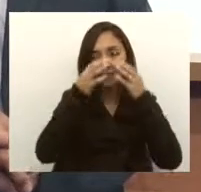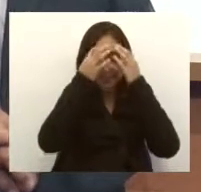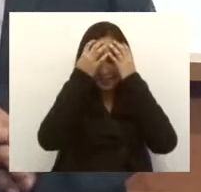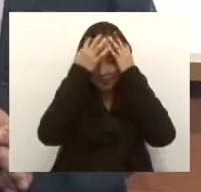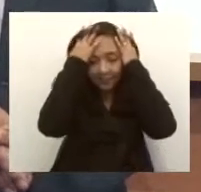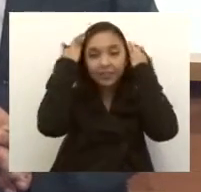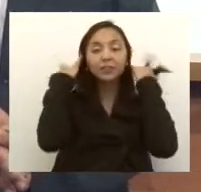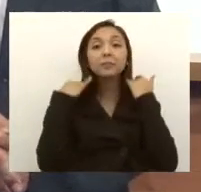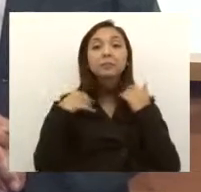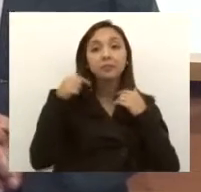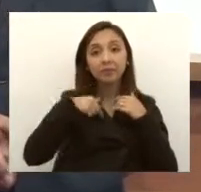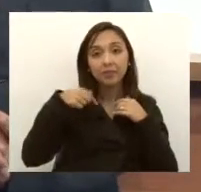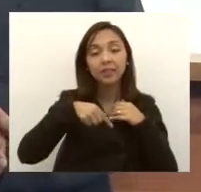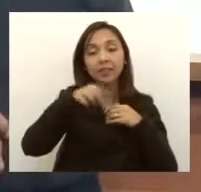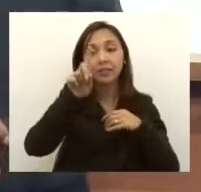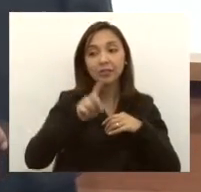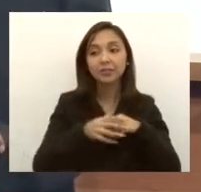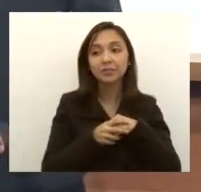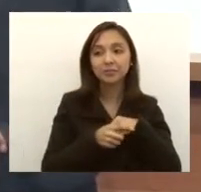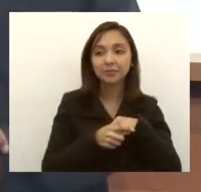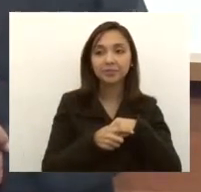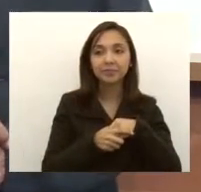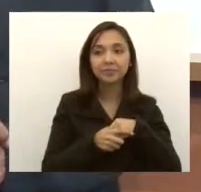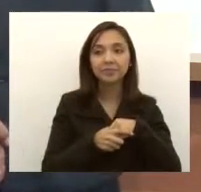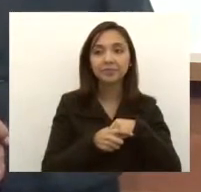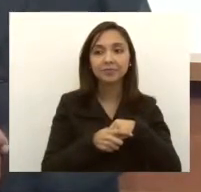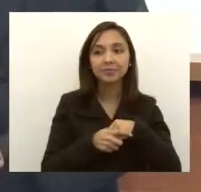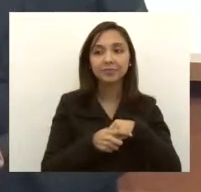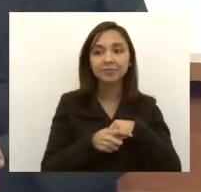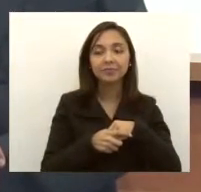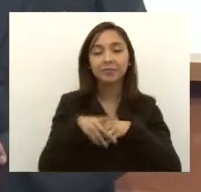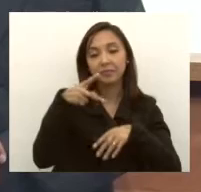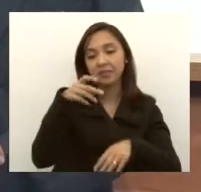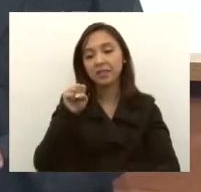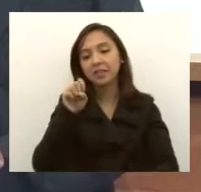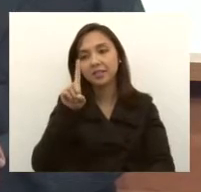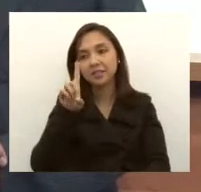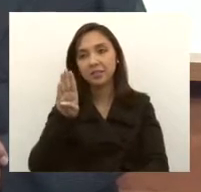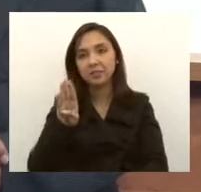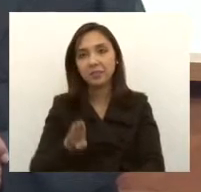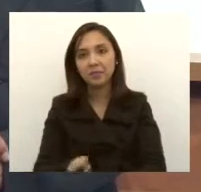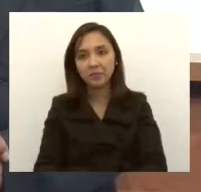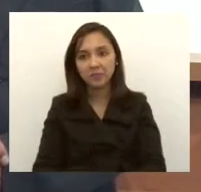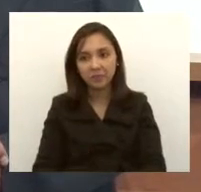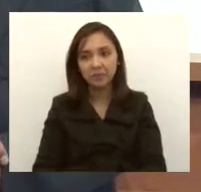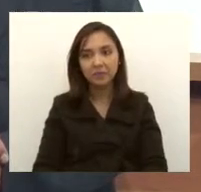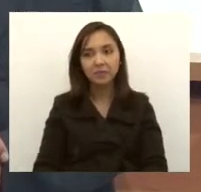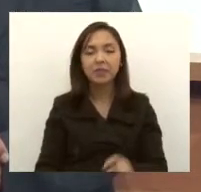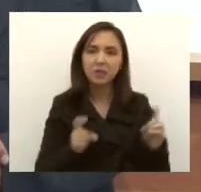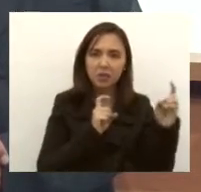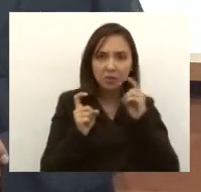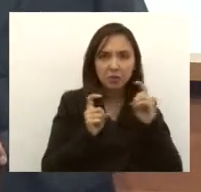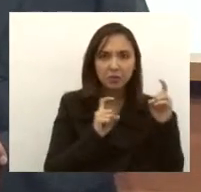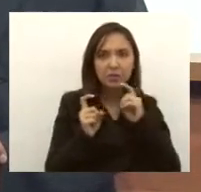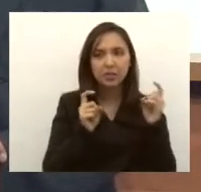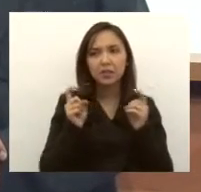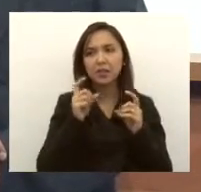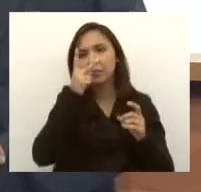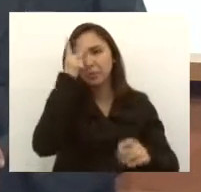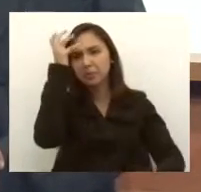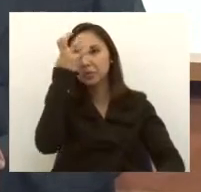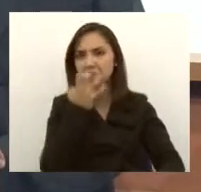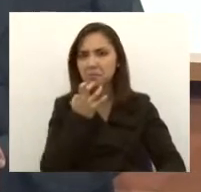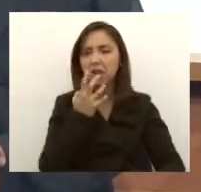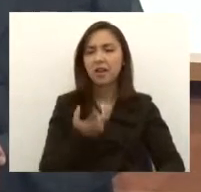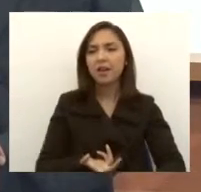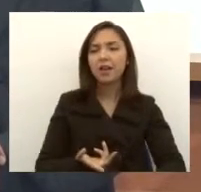democrata. Eu fui, consegui entrar no PSDB, vereador Guti. Convenção, reunião, pessoal bravo,